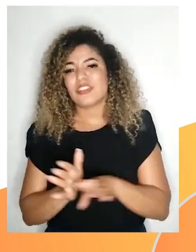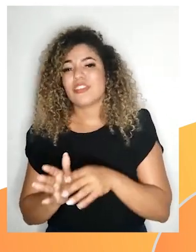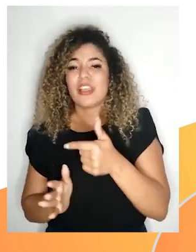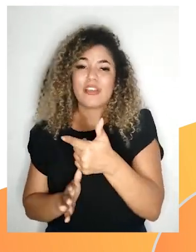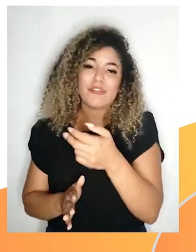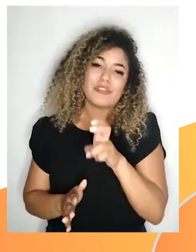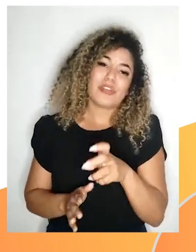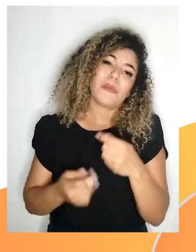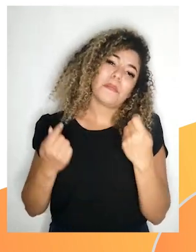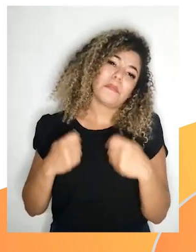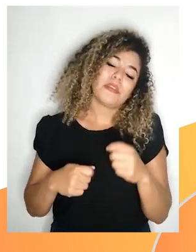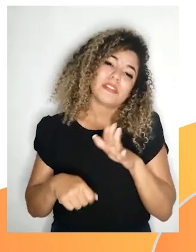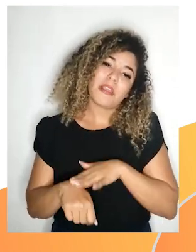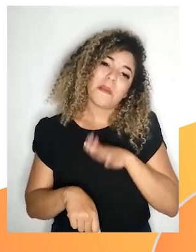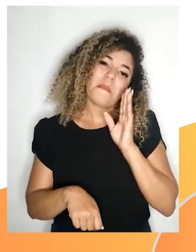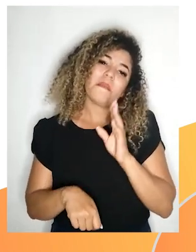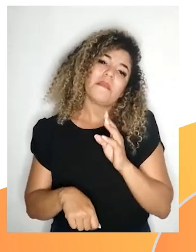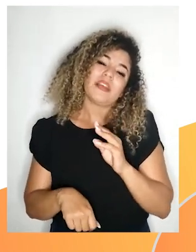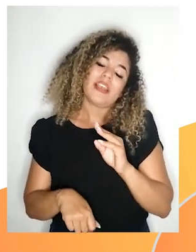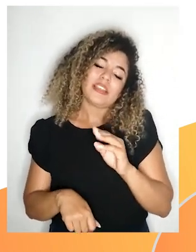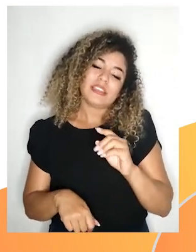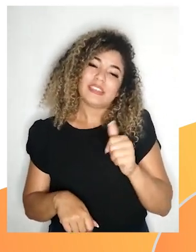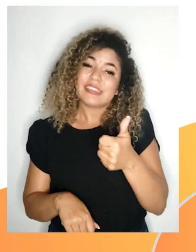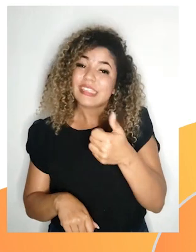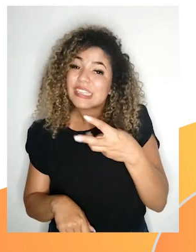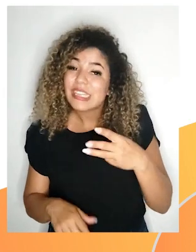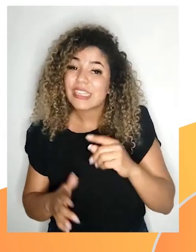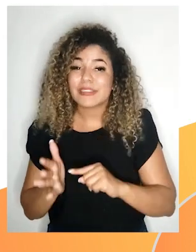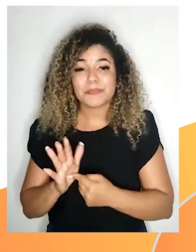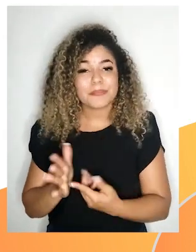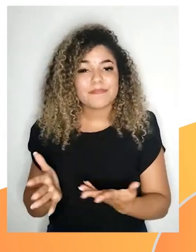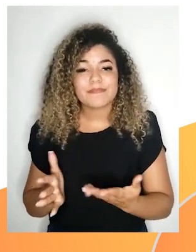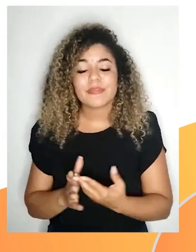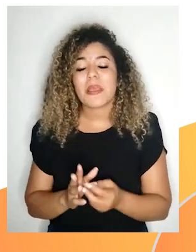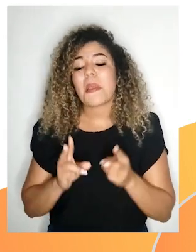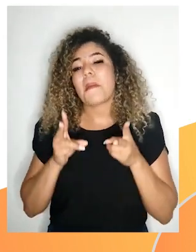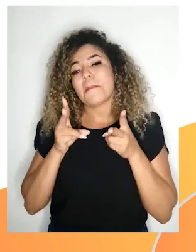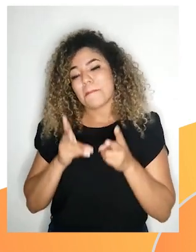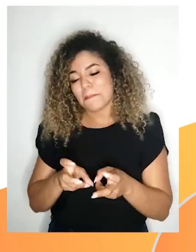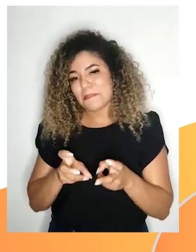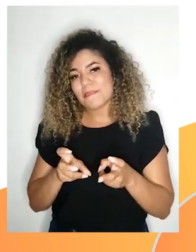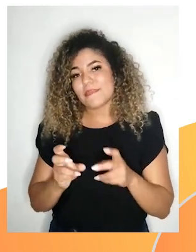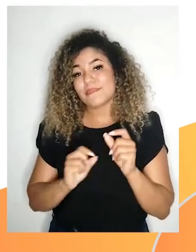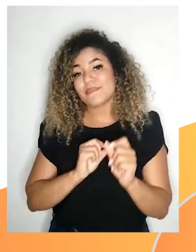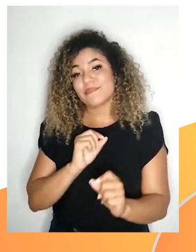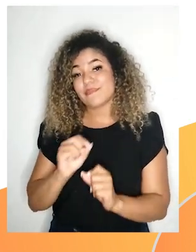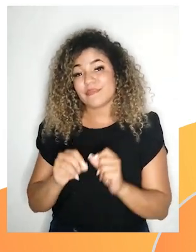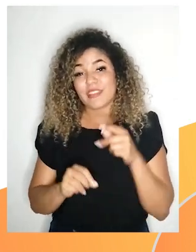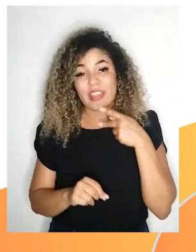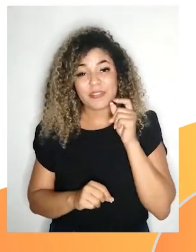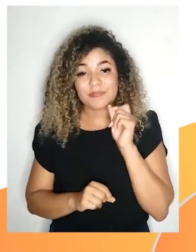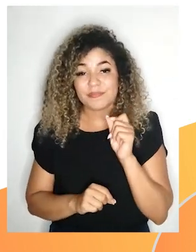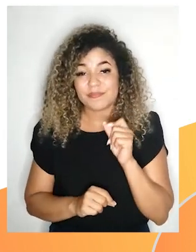que você vai precisar de 13 pontos. Então aqui a gente já pode falar